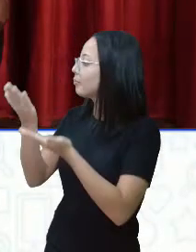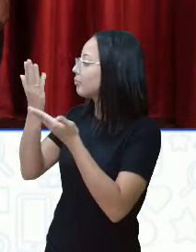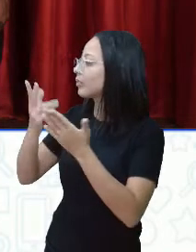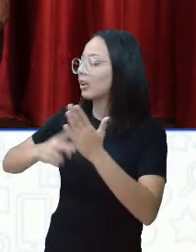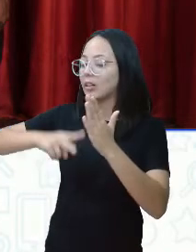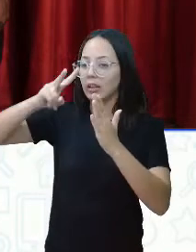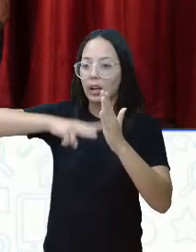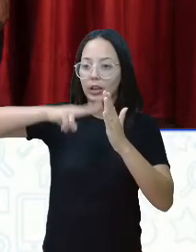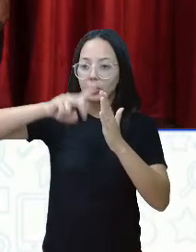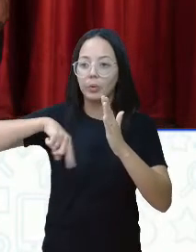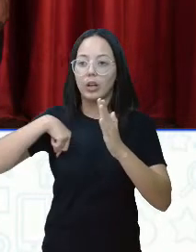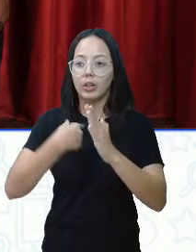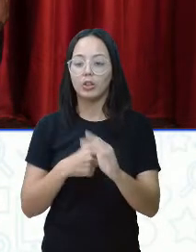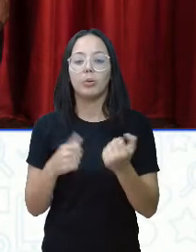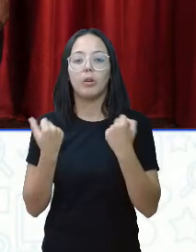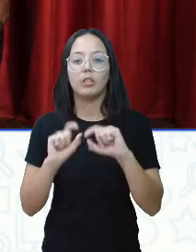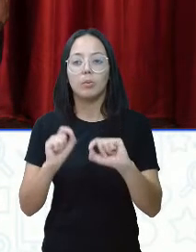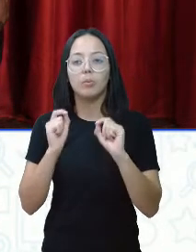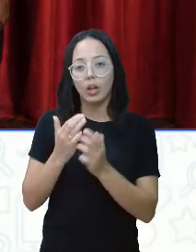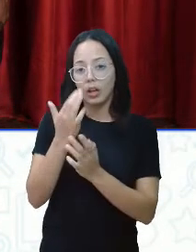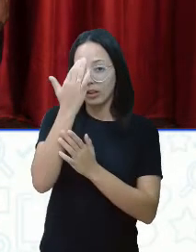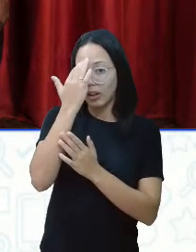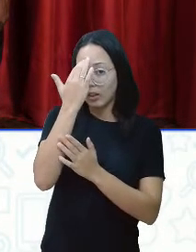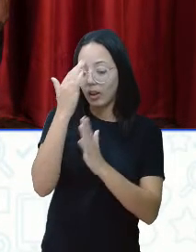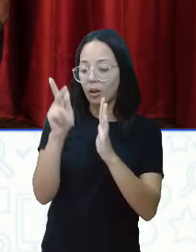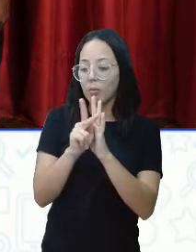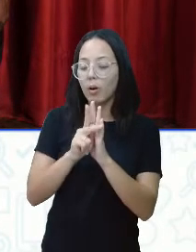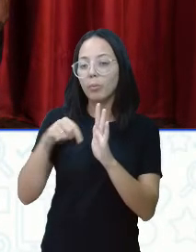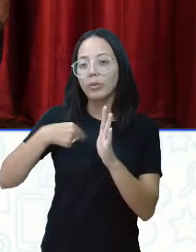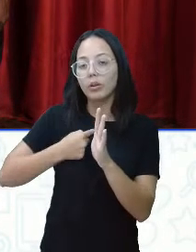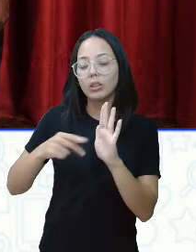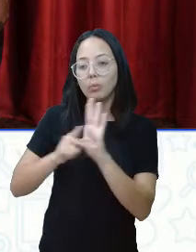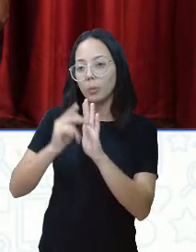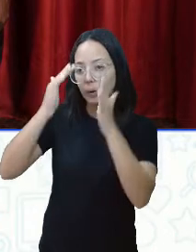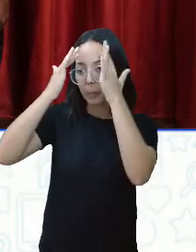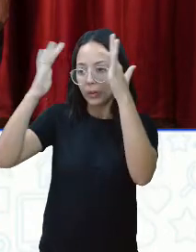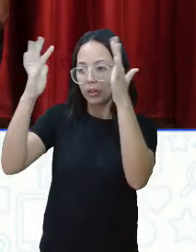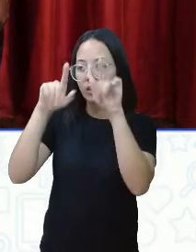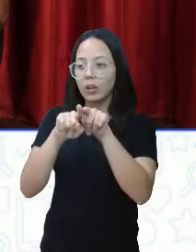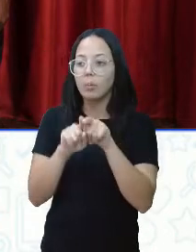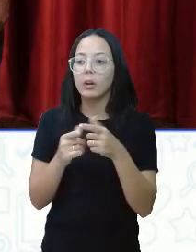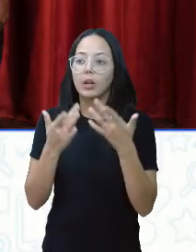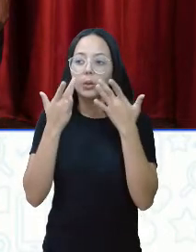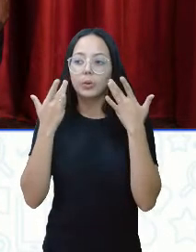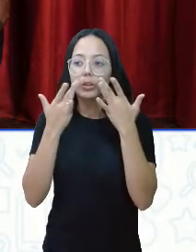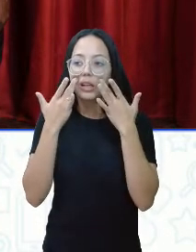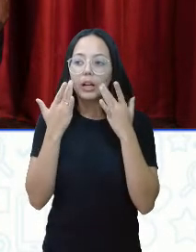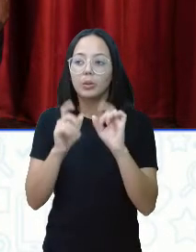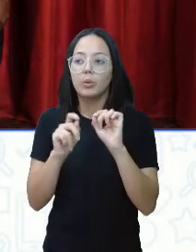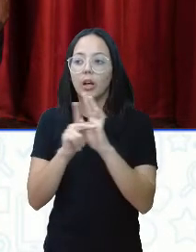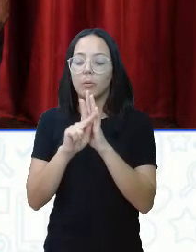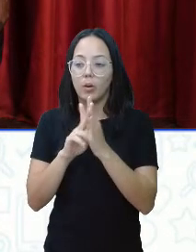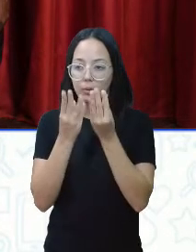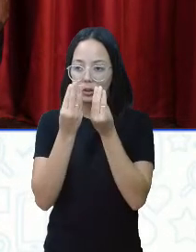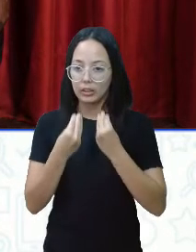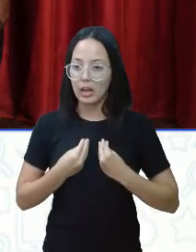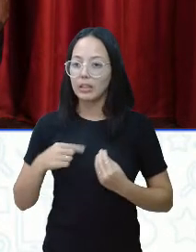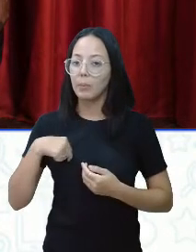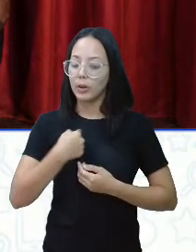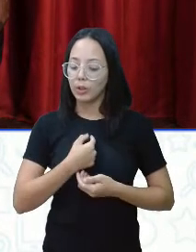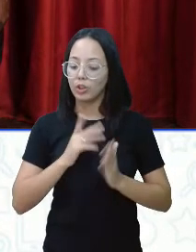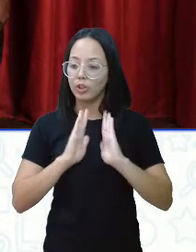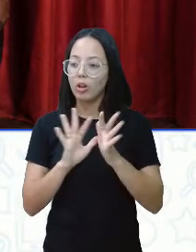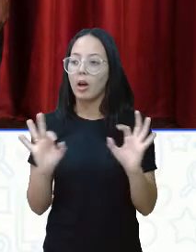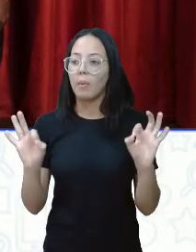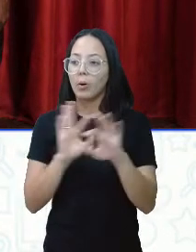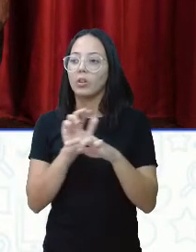leitura precisamos interpretar o enredo com a nossa própria imaginação, no teatro a interpretação nos é dada, pronta,